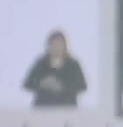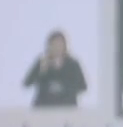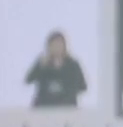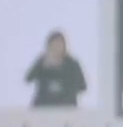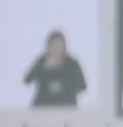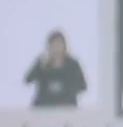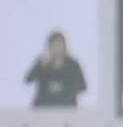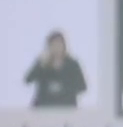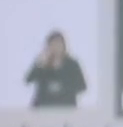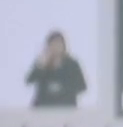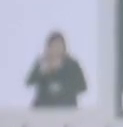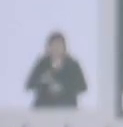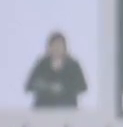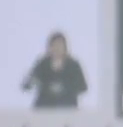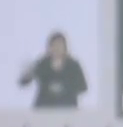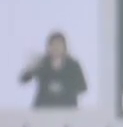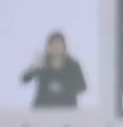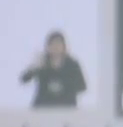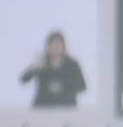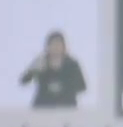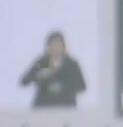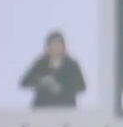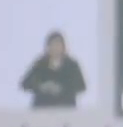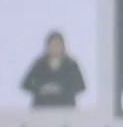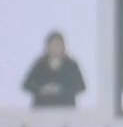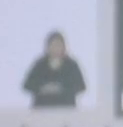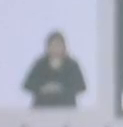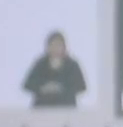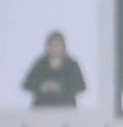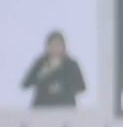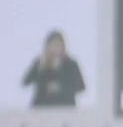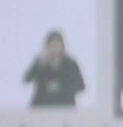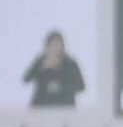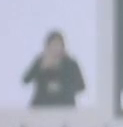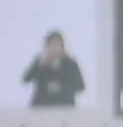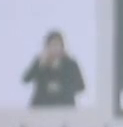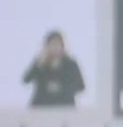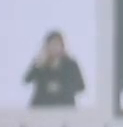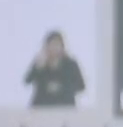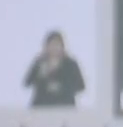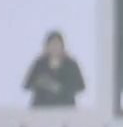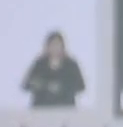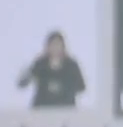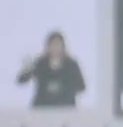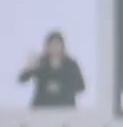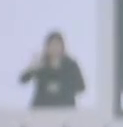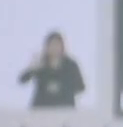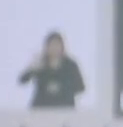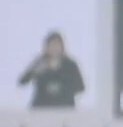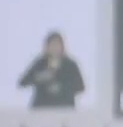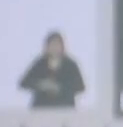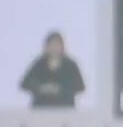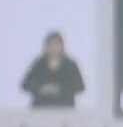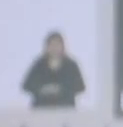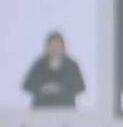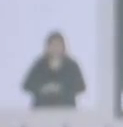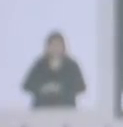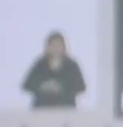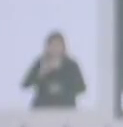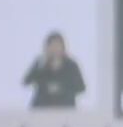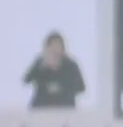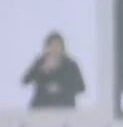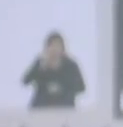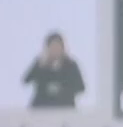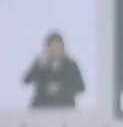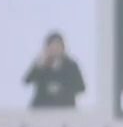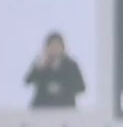farão juas a dois dias de compensação para cada dia trabalhado para justiça eleitoral então Eh fica até o convite